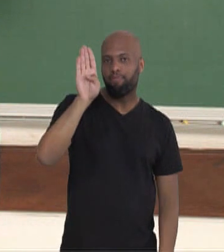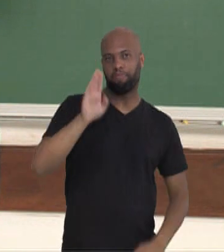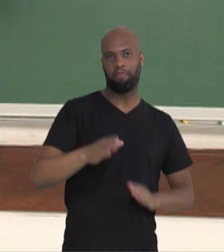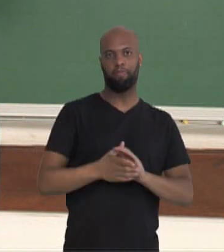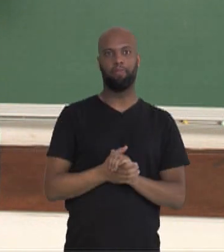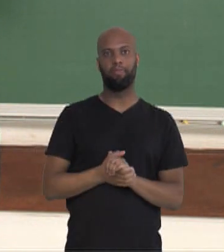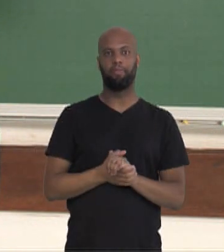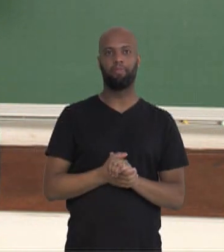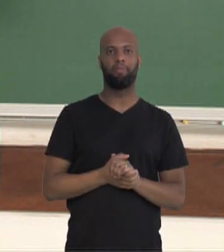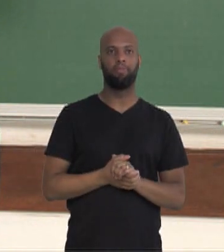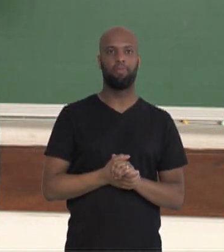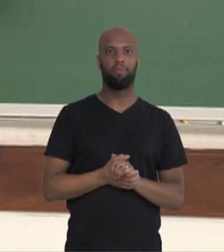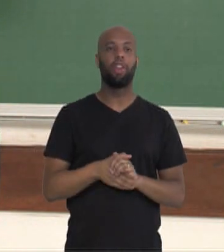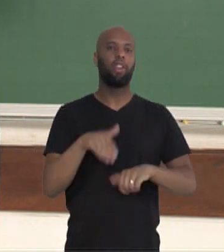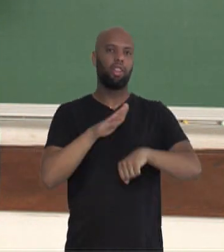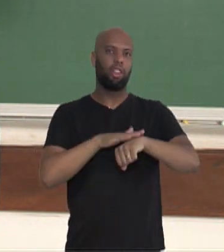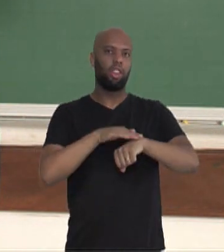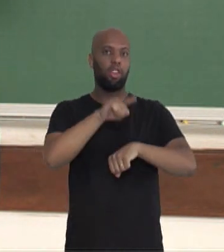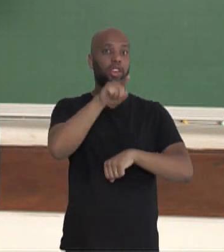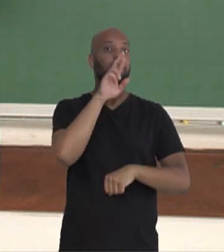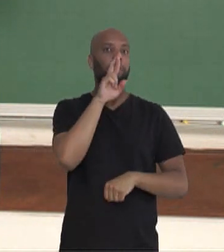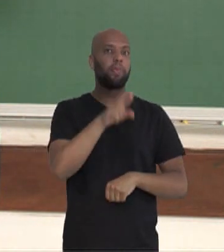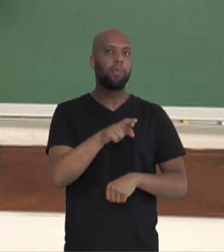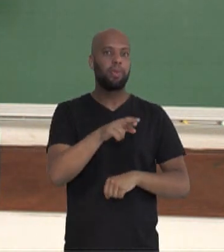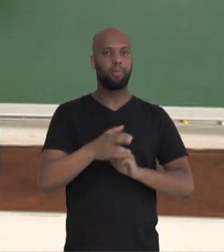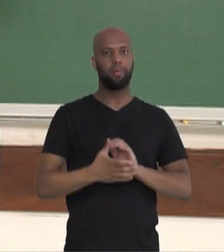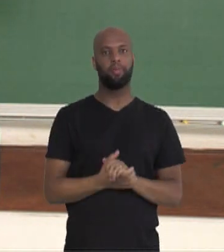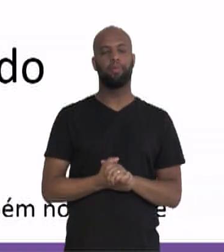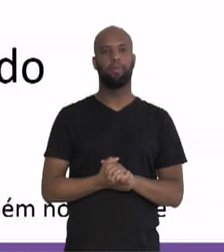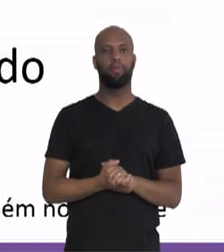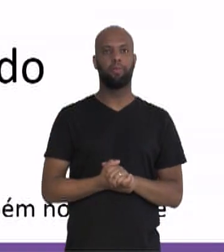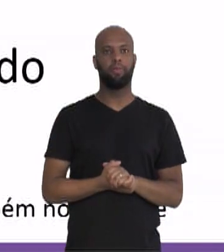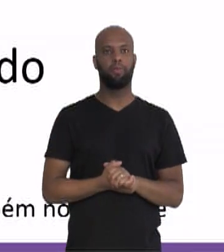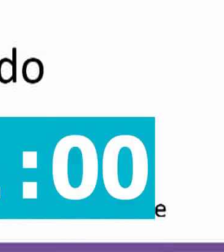Qual a alternativa correta? Tempinho para vocês lá, de novo.